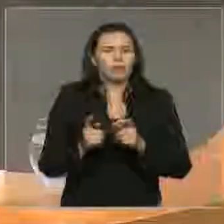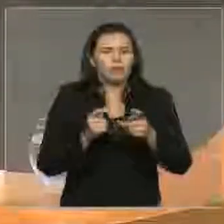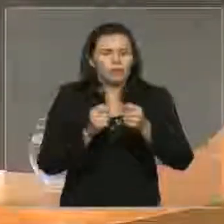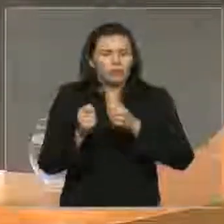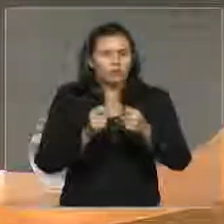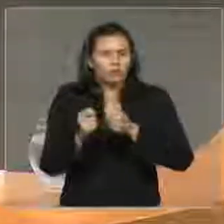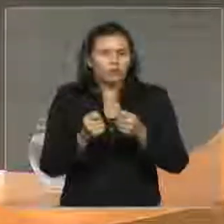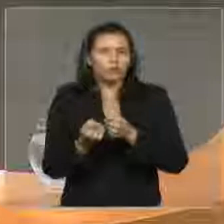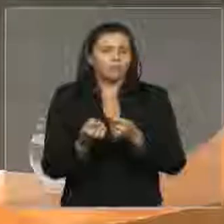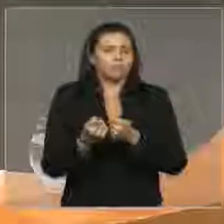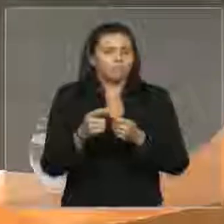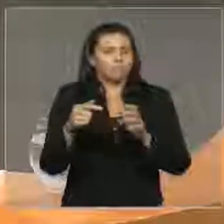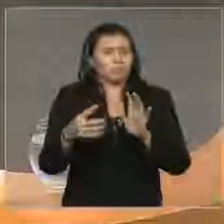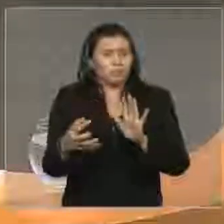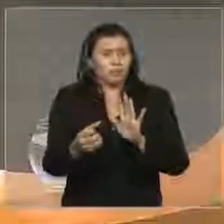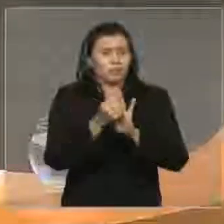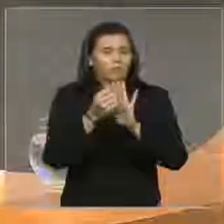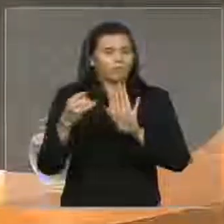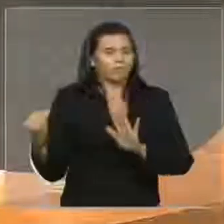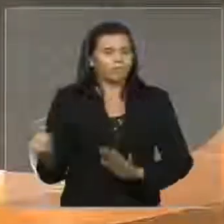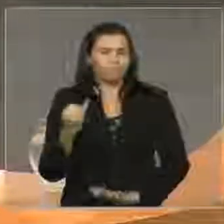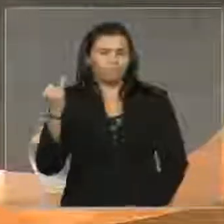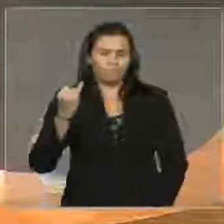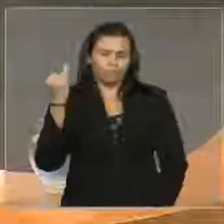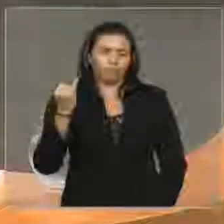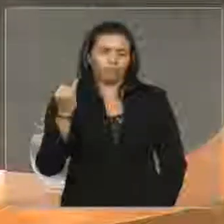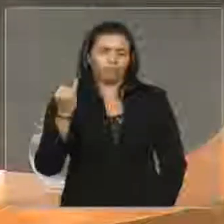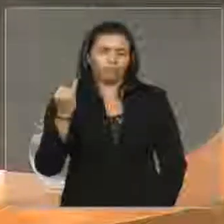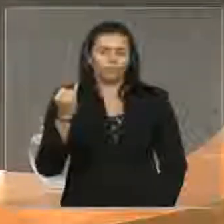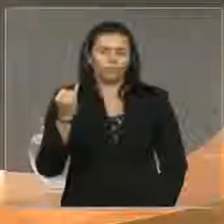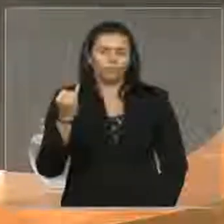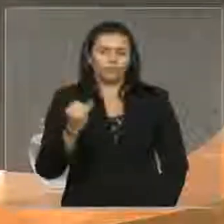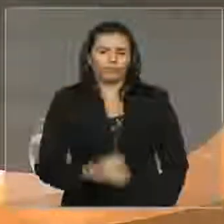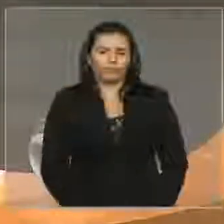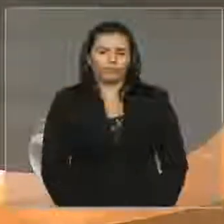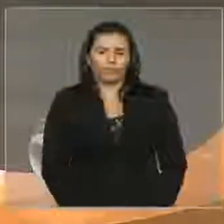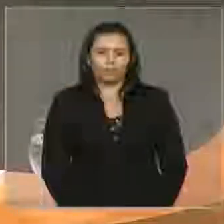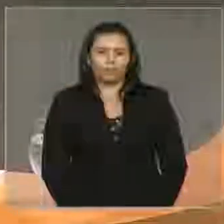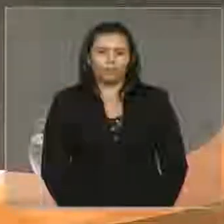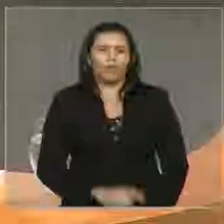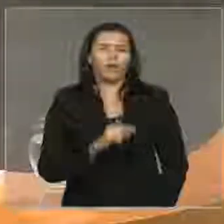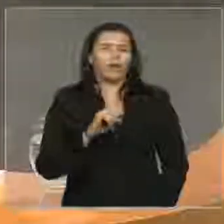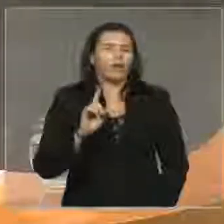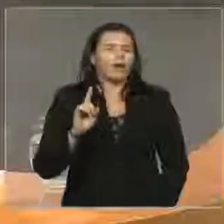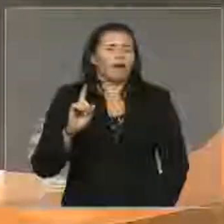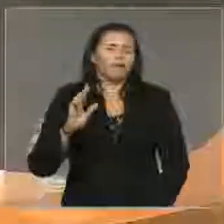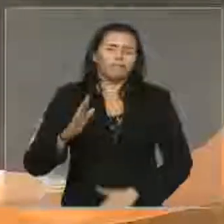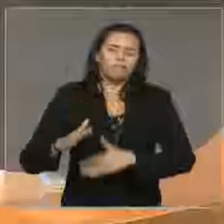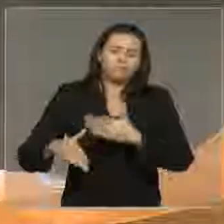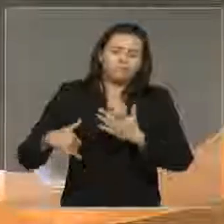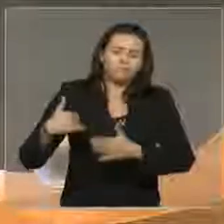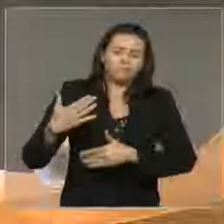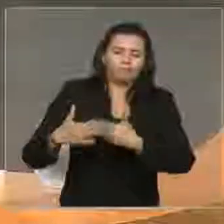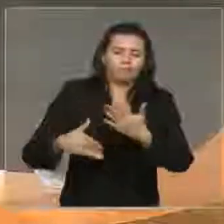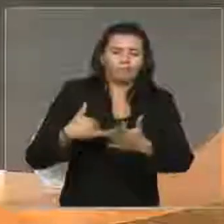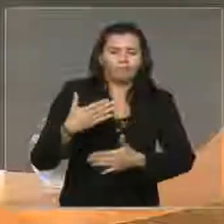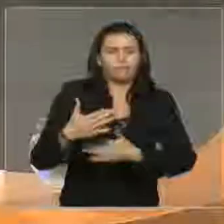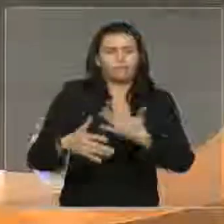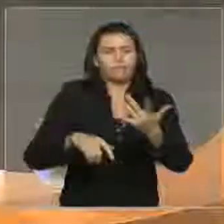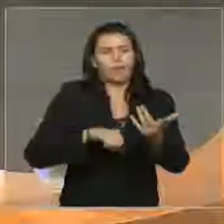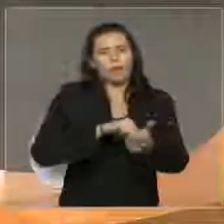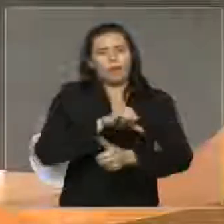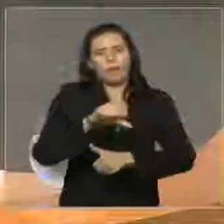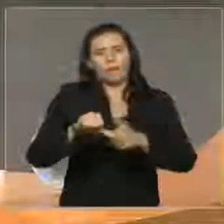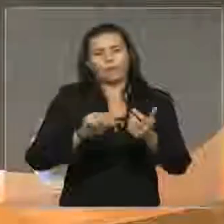patamar na relação entre Estado e cidadão. De lá para cá, muita coisa mudou, e a Receita